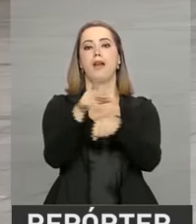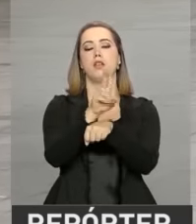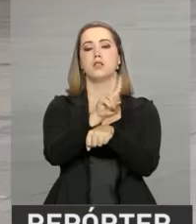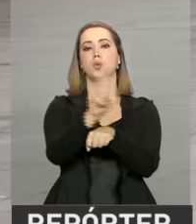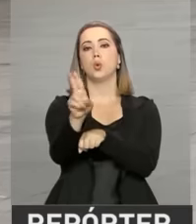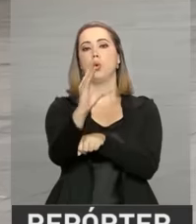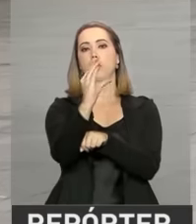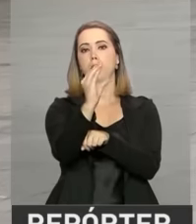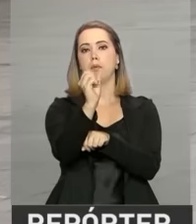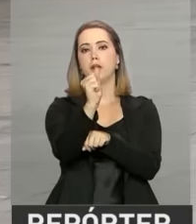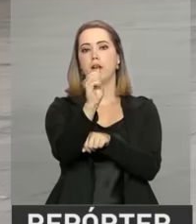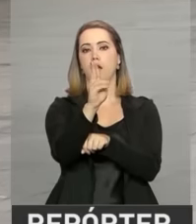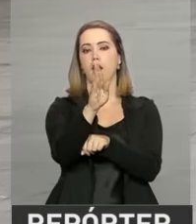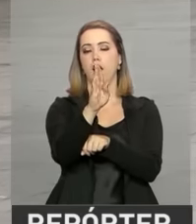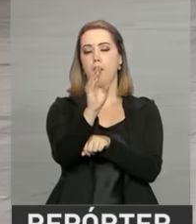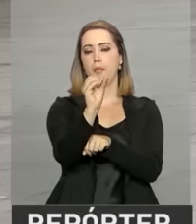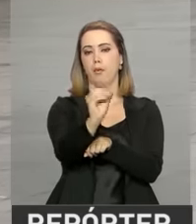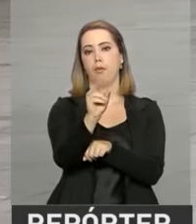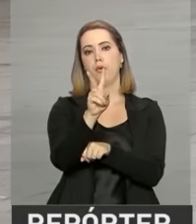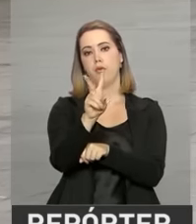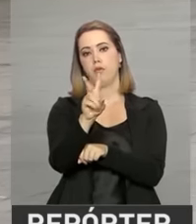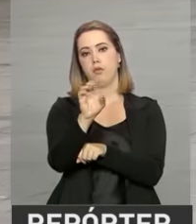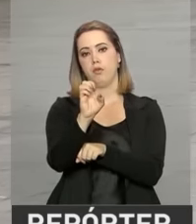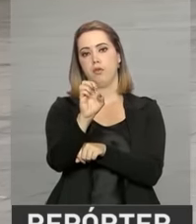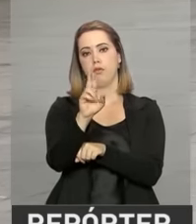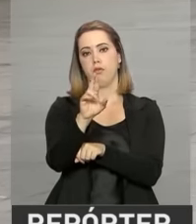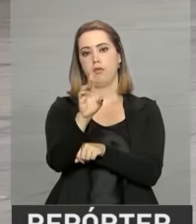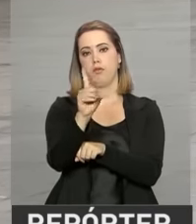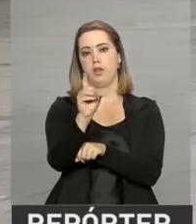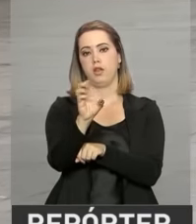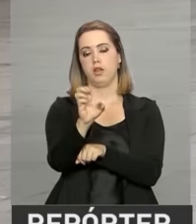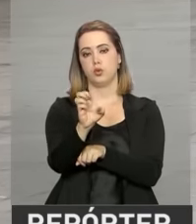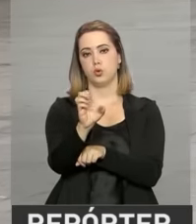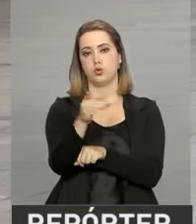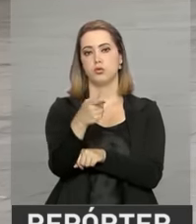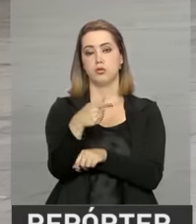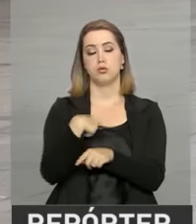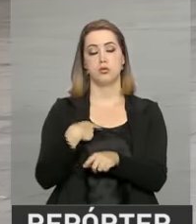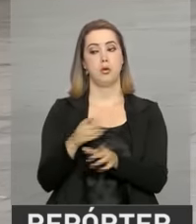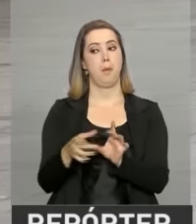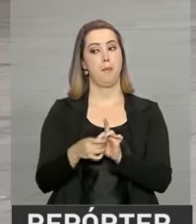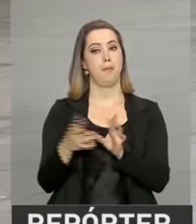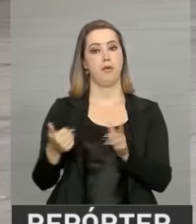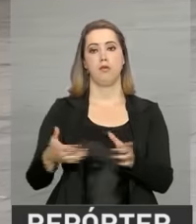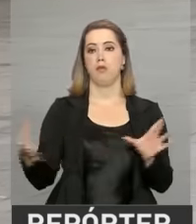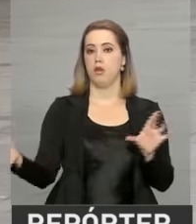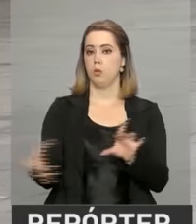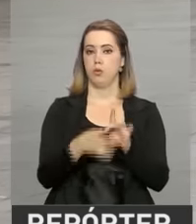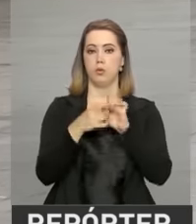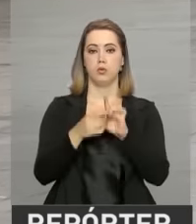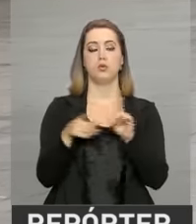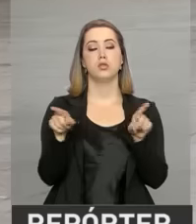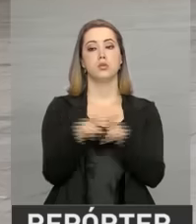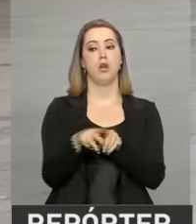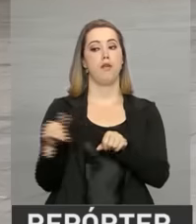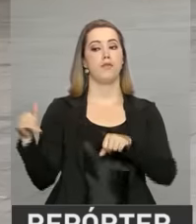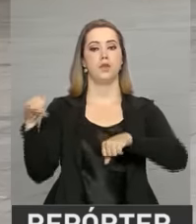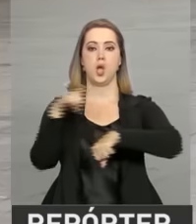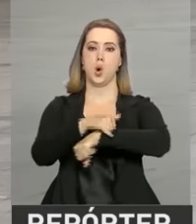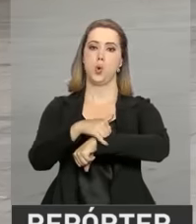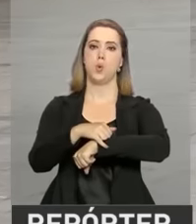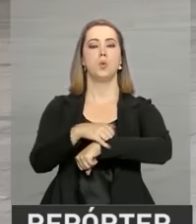Carlos Fonseca, os dois líderes assinaram acordo para ampliar os voos entre os dois países. Esse acordo aí trata de